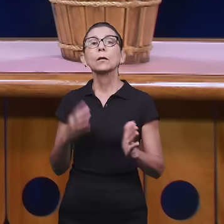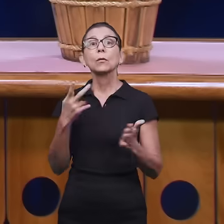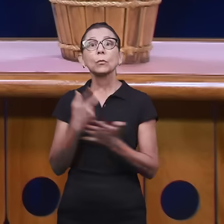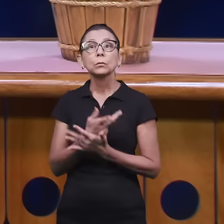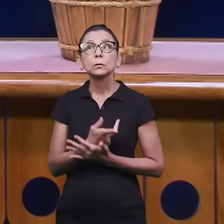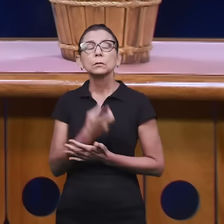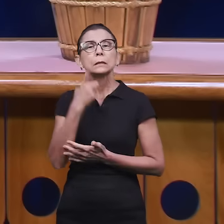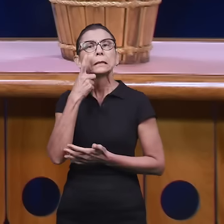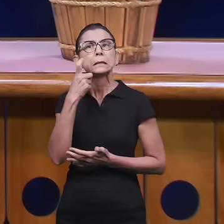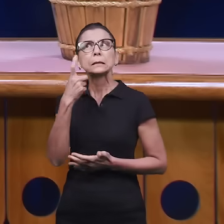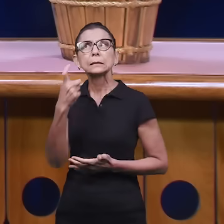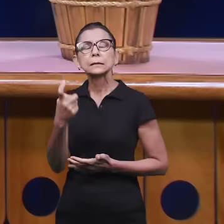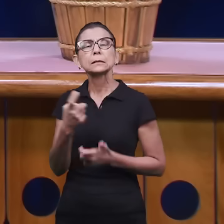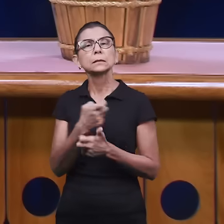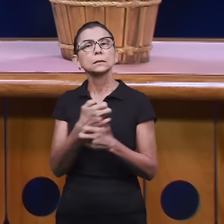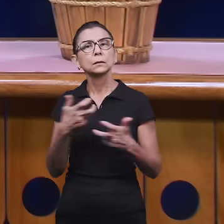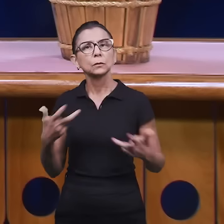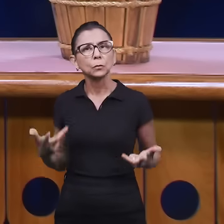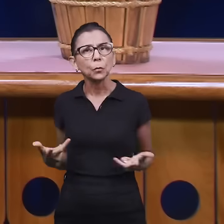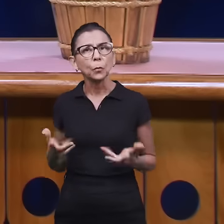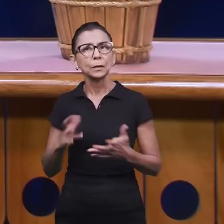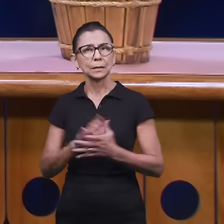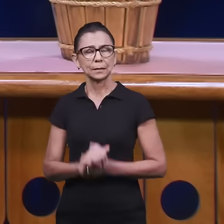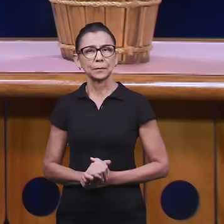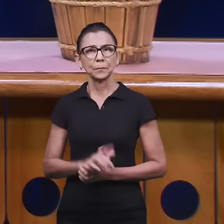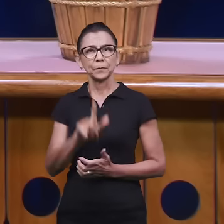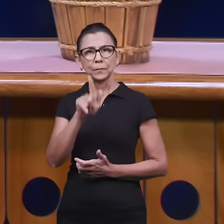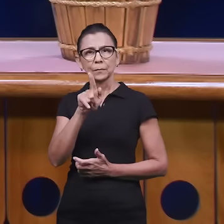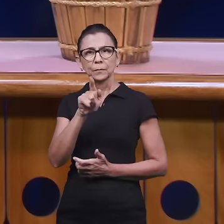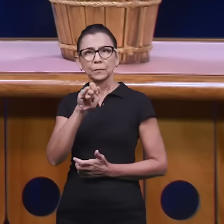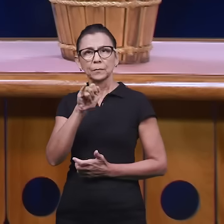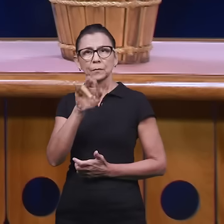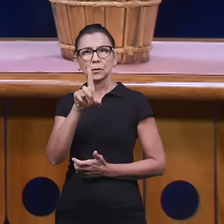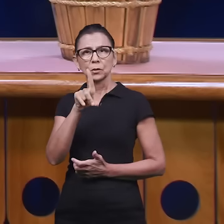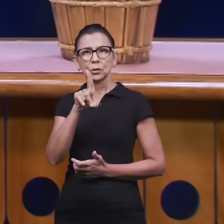que acontece um fato interessante. Gideão